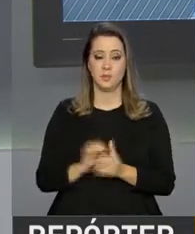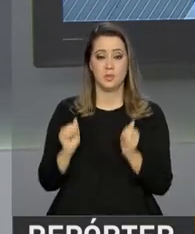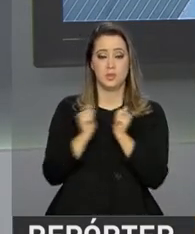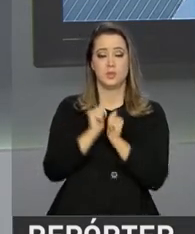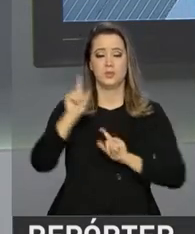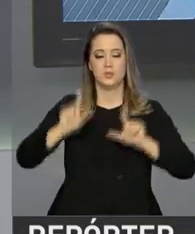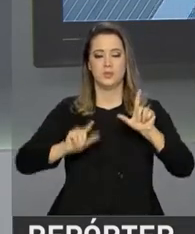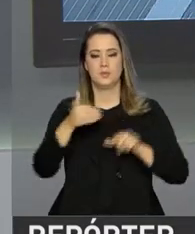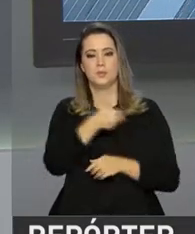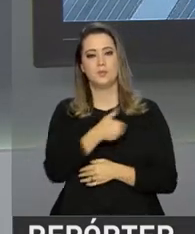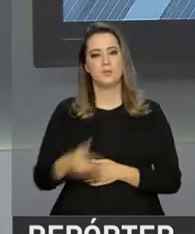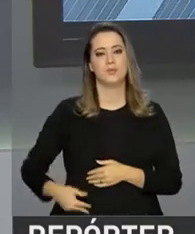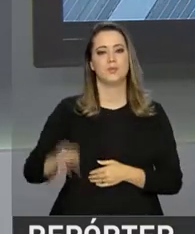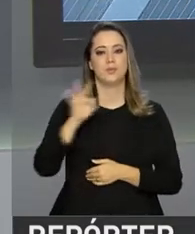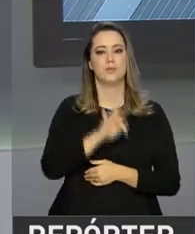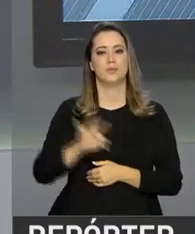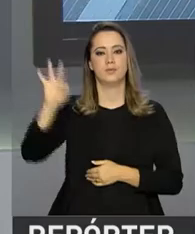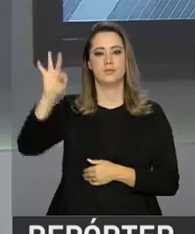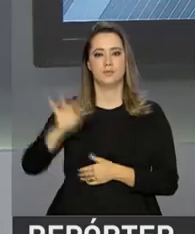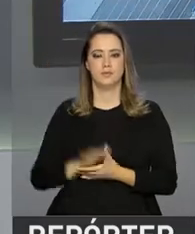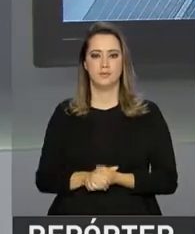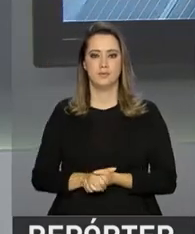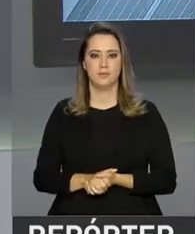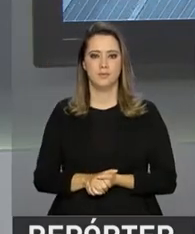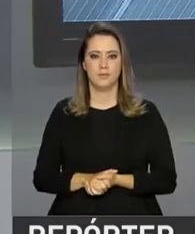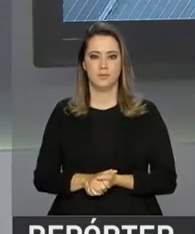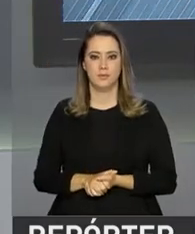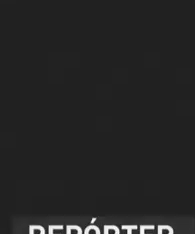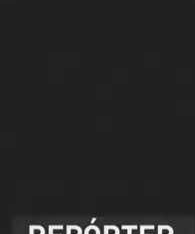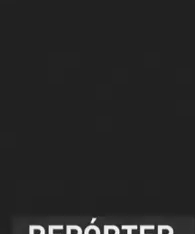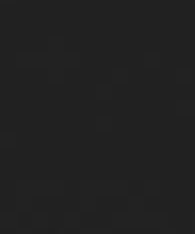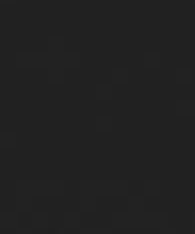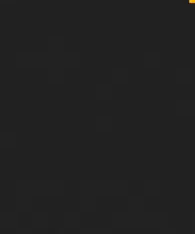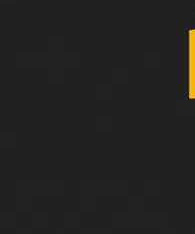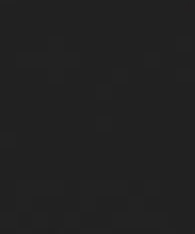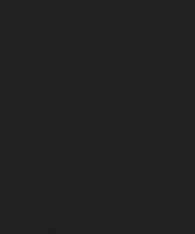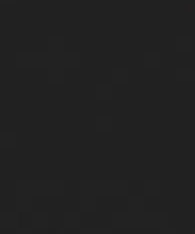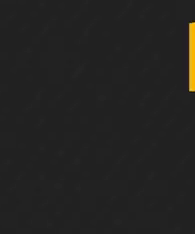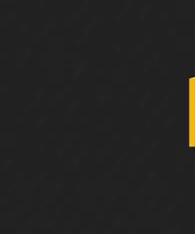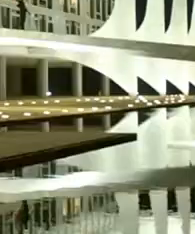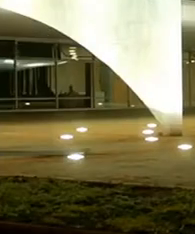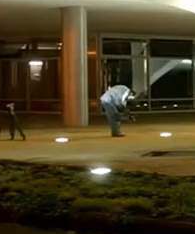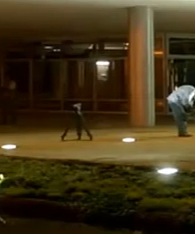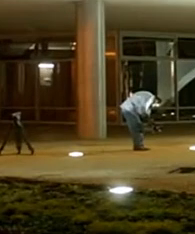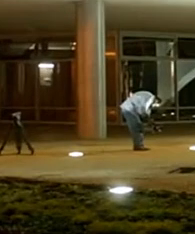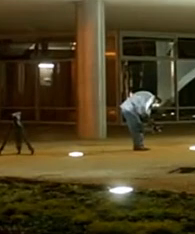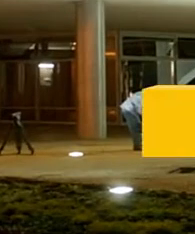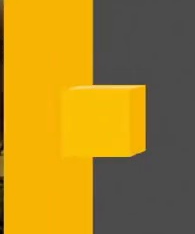Continue com a gente, NBR, a TV do Governo Federal.